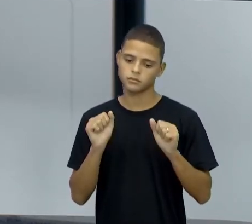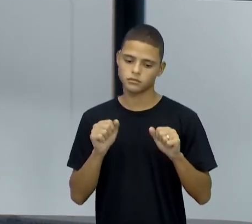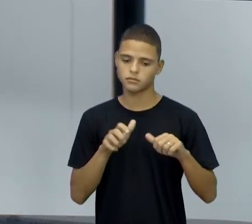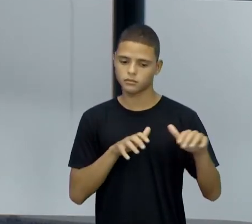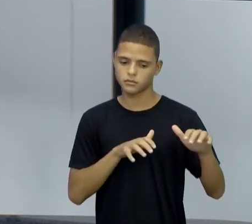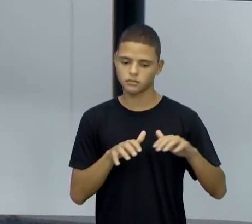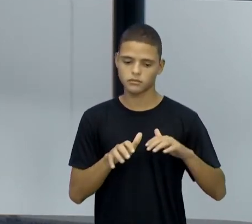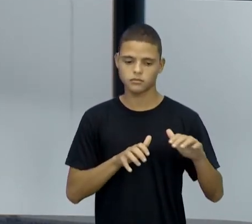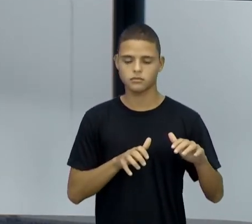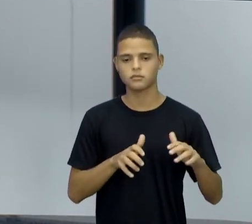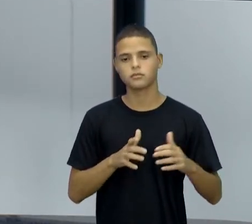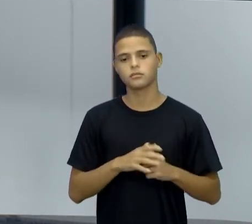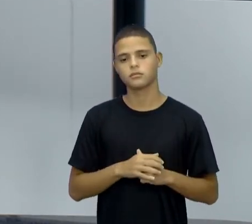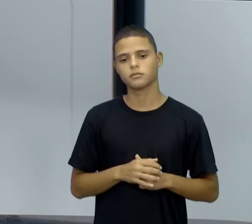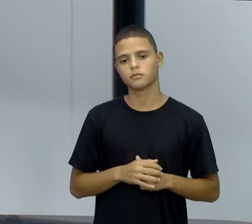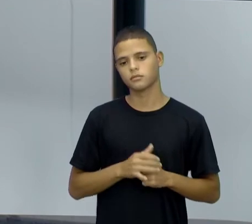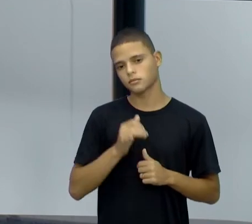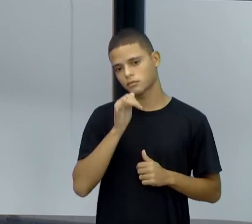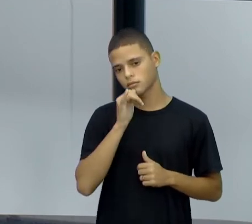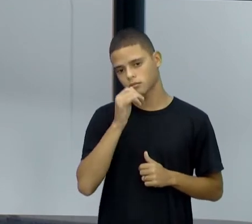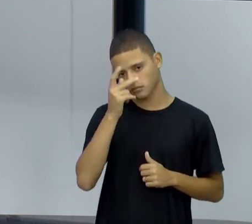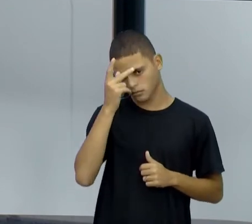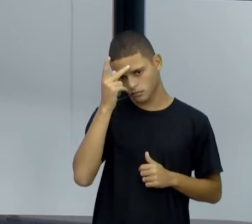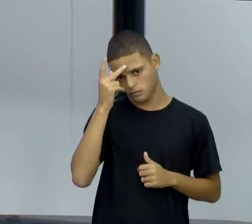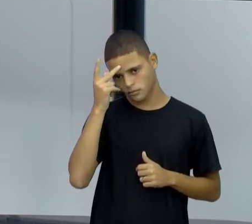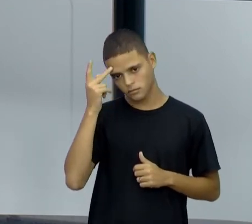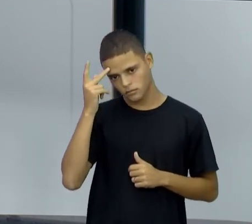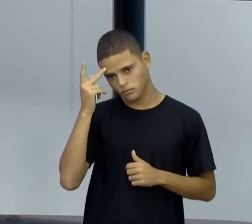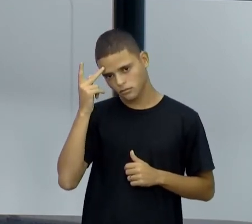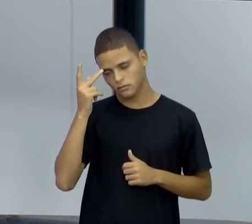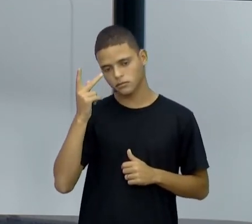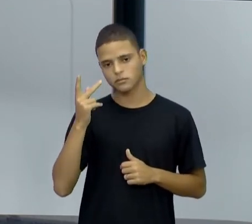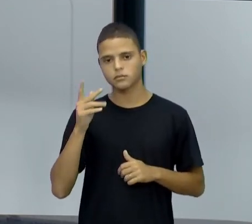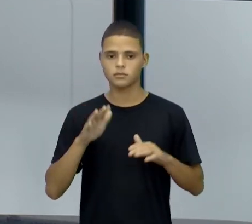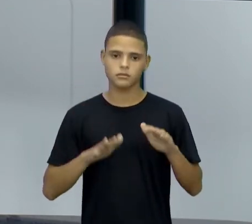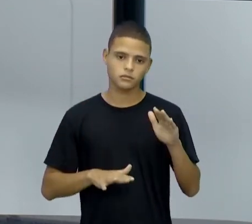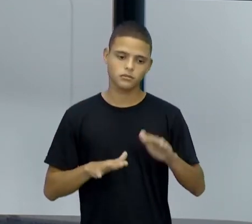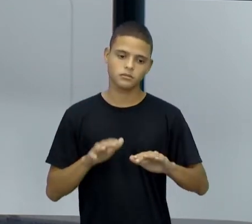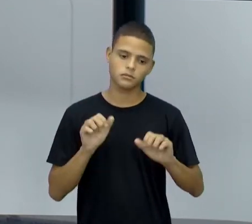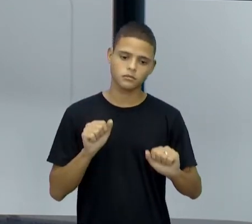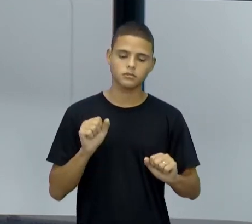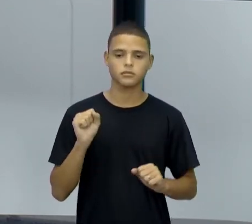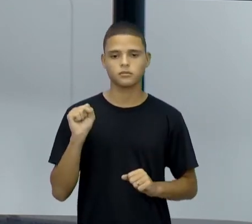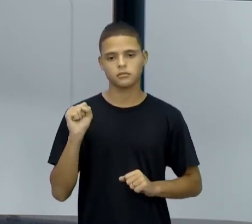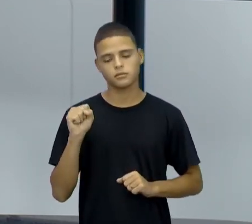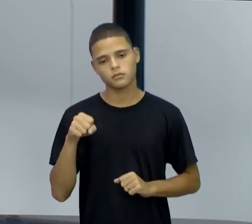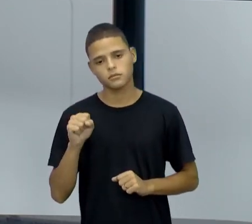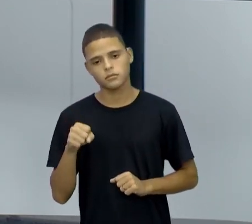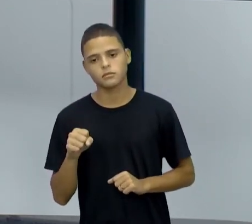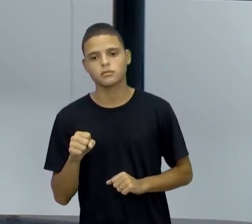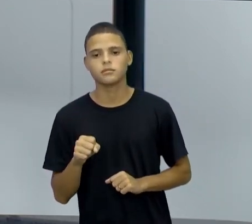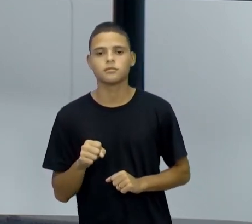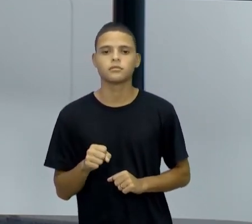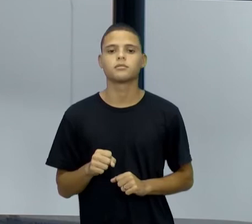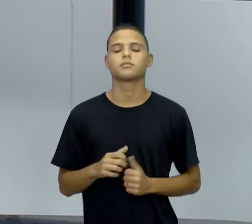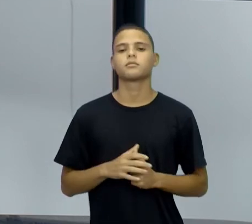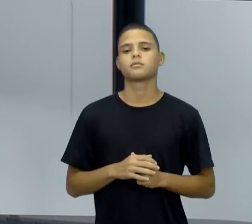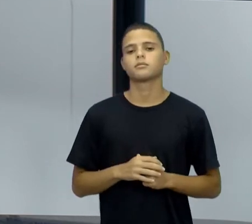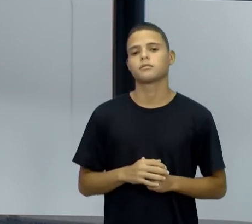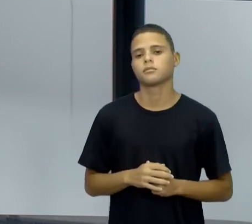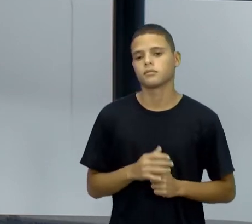Por isso que é potencial. Quando uma pessoa tem potencial, quer dizer, ela não é ainda, mas pode ser. Tá certo? Então,